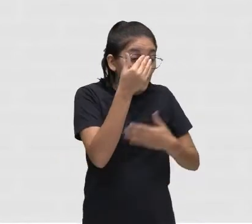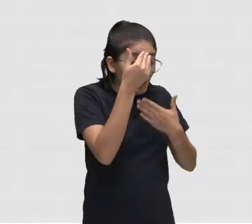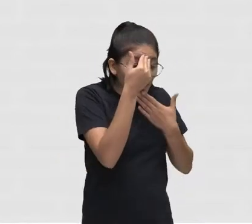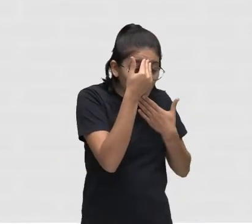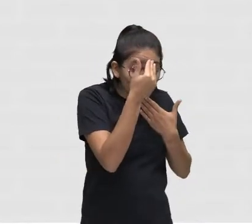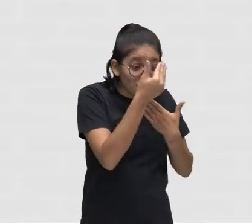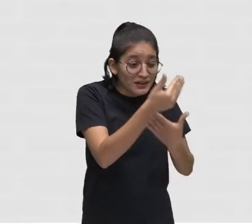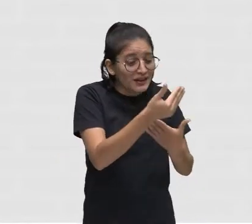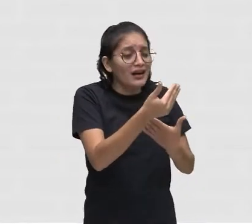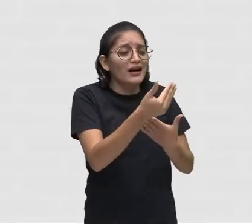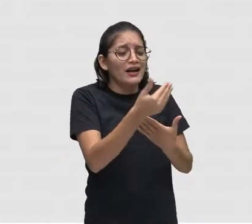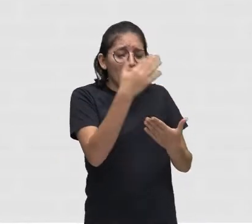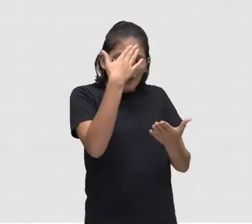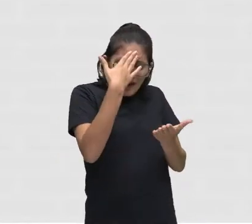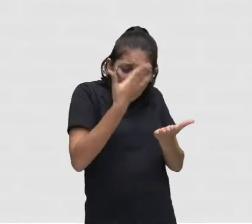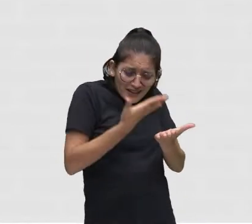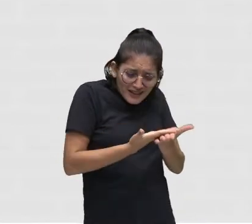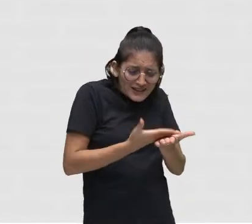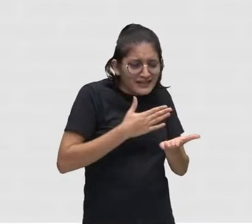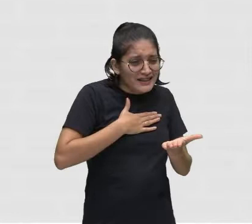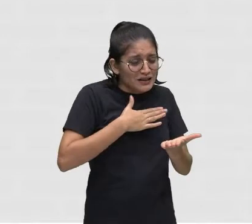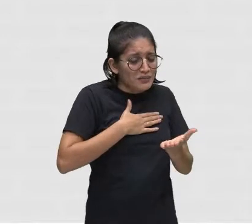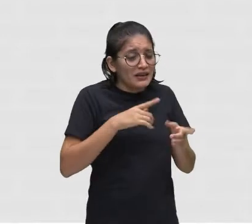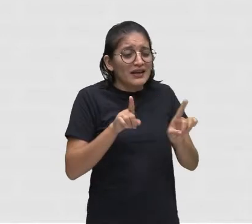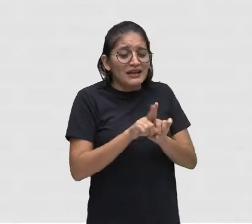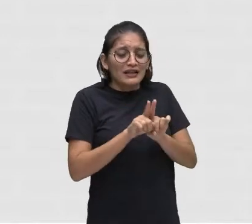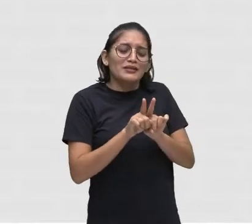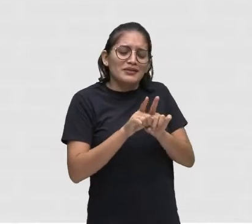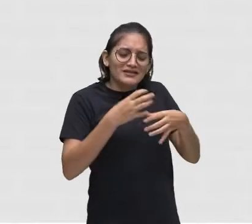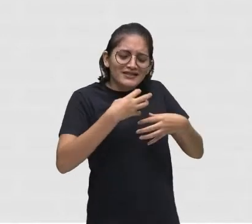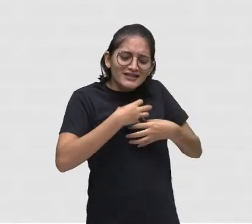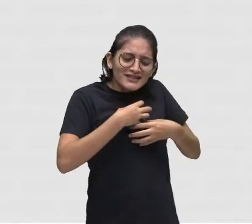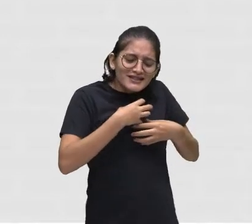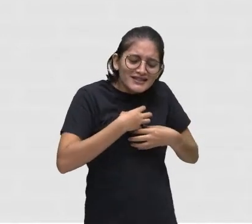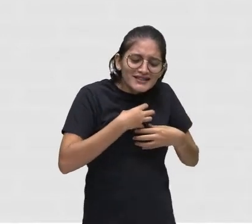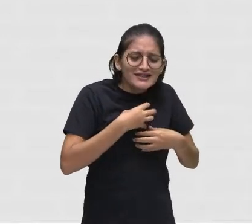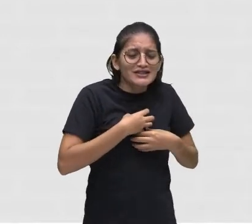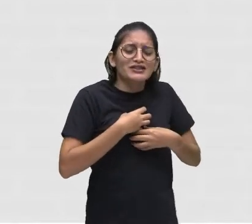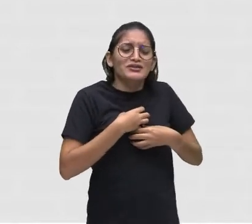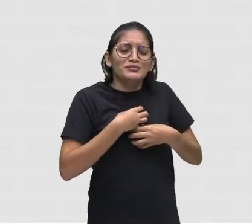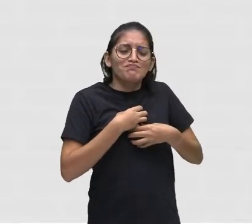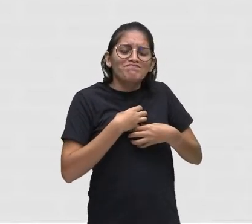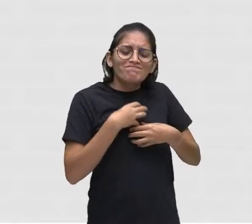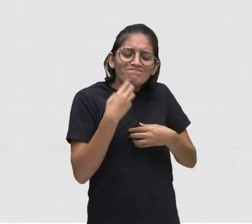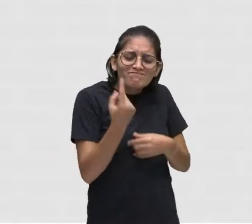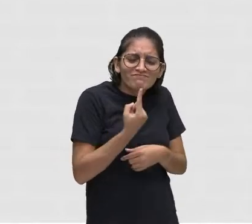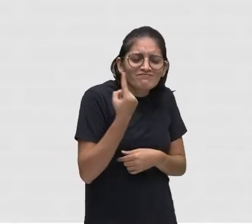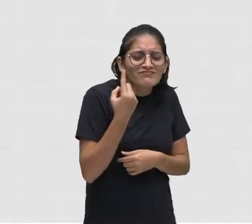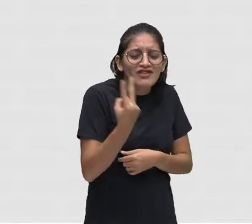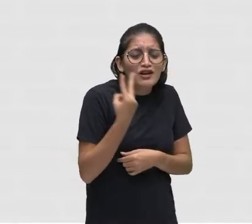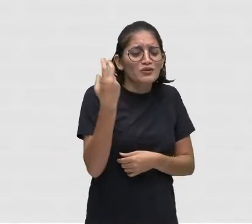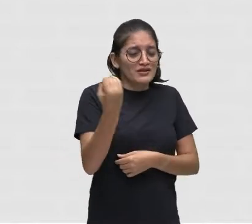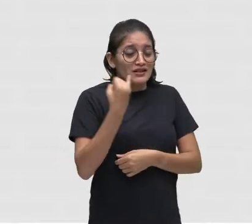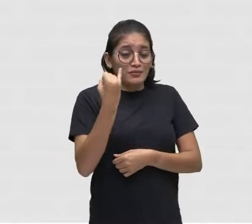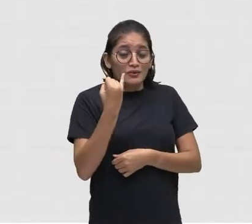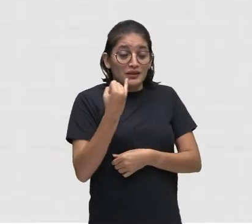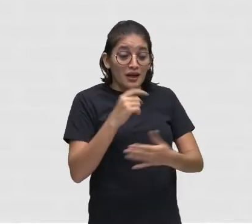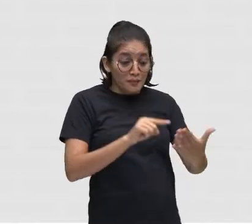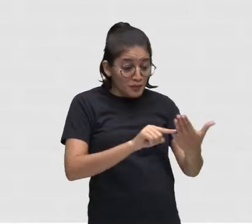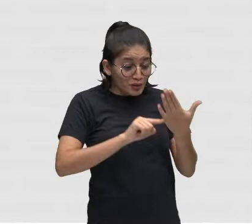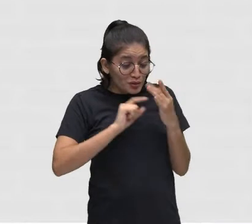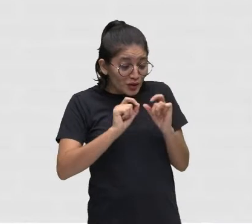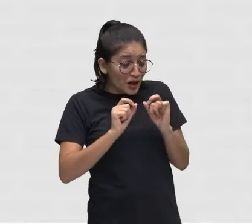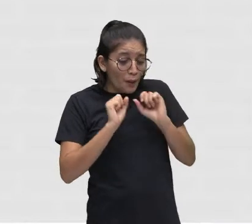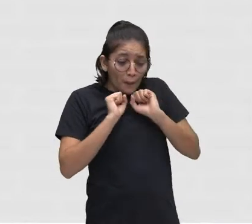obrigado por acreditar em mim e me fazer sentir importante, demonstrando-me que